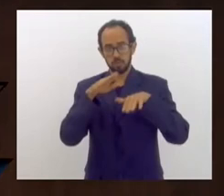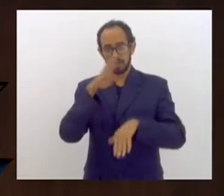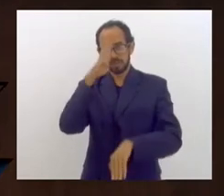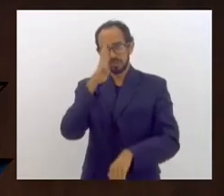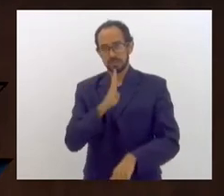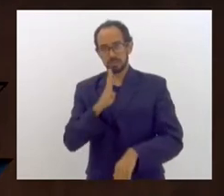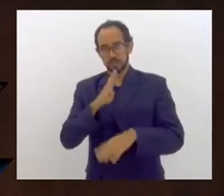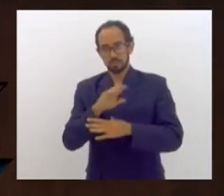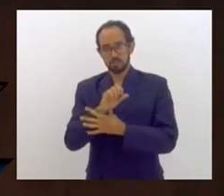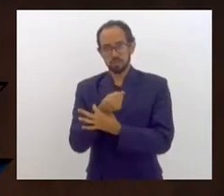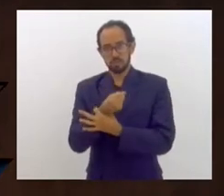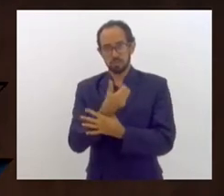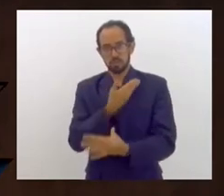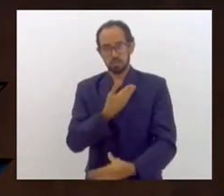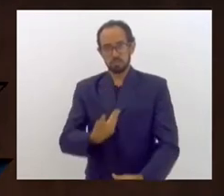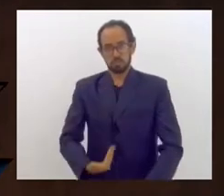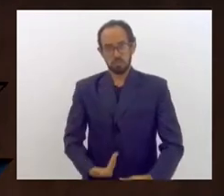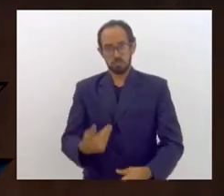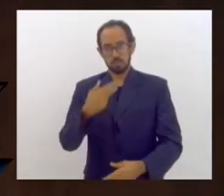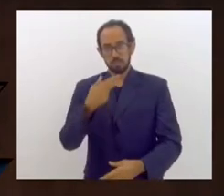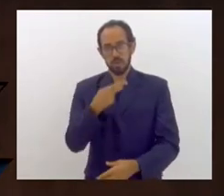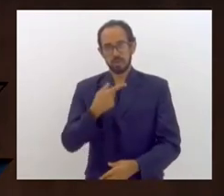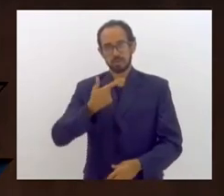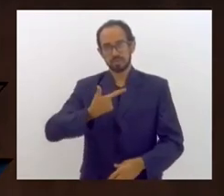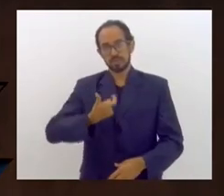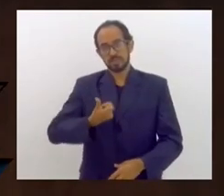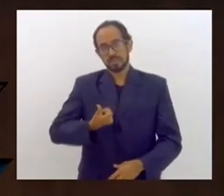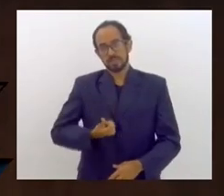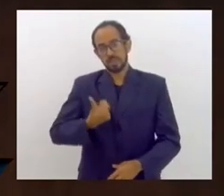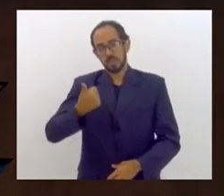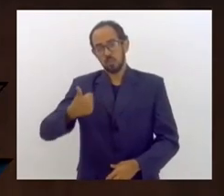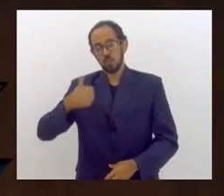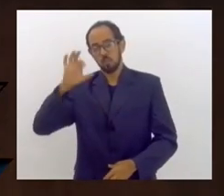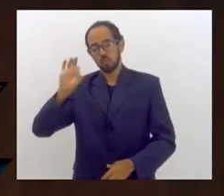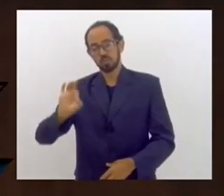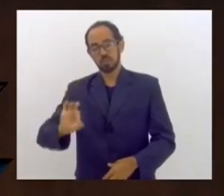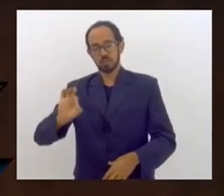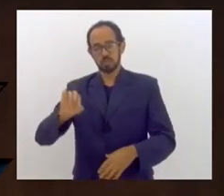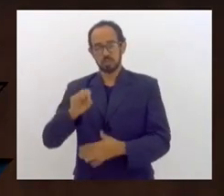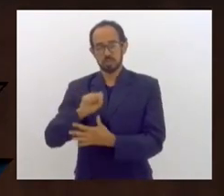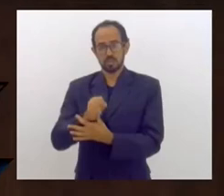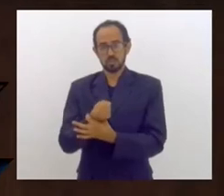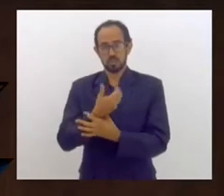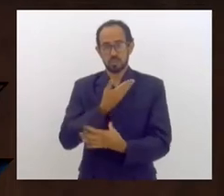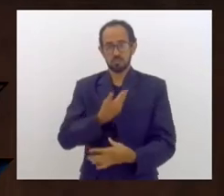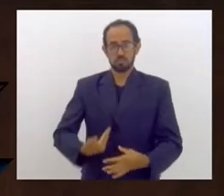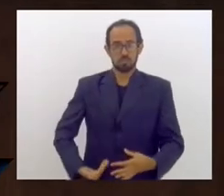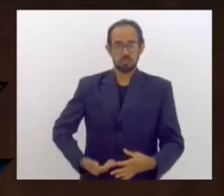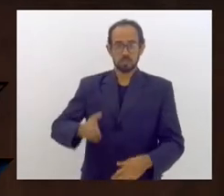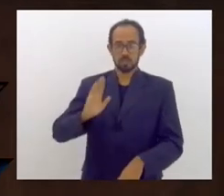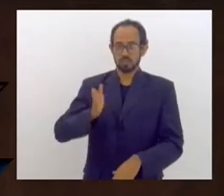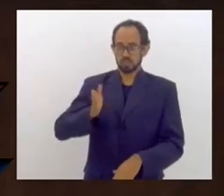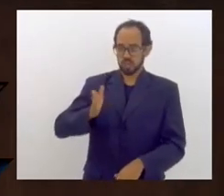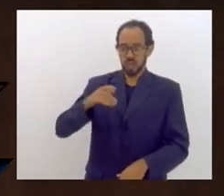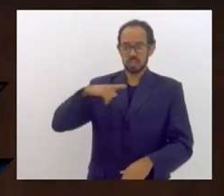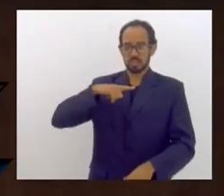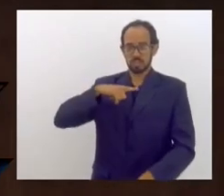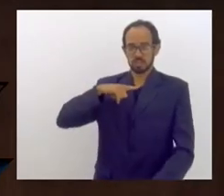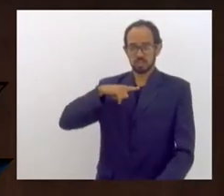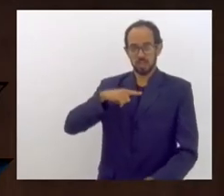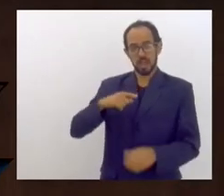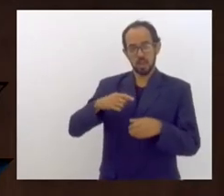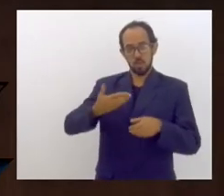né, para dizer que 61% dos servidores da segurança pública já tiveram algum